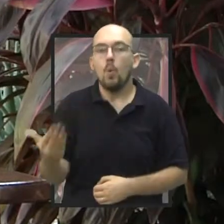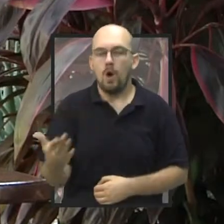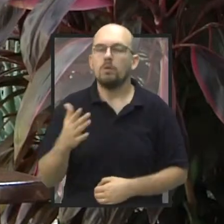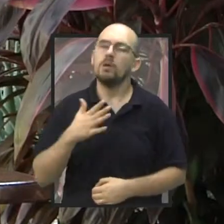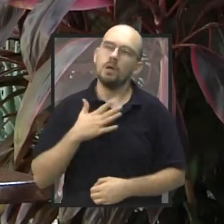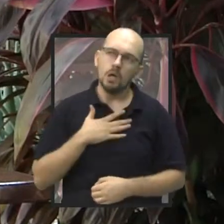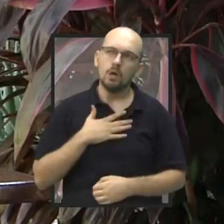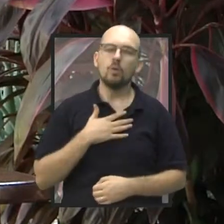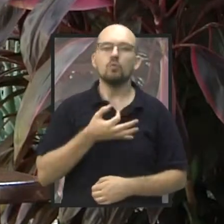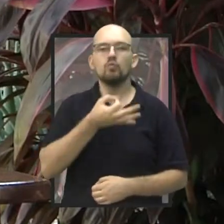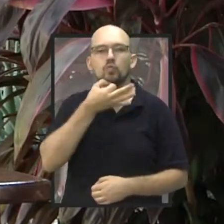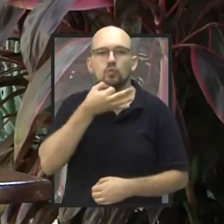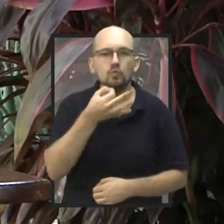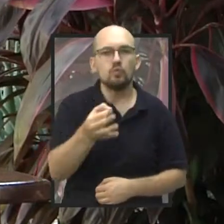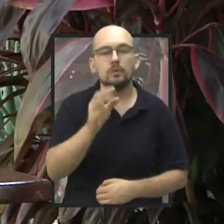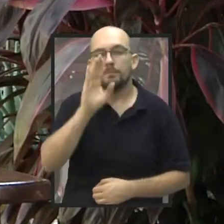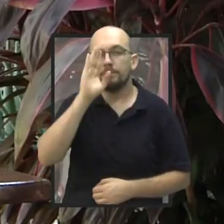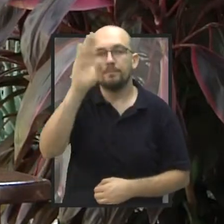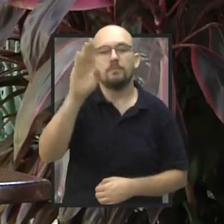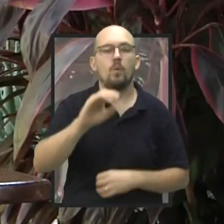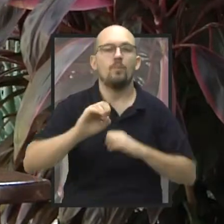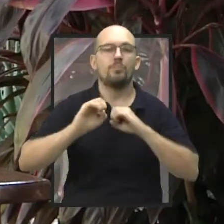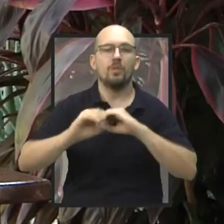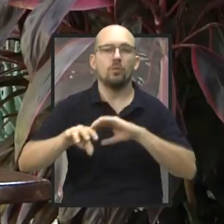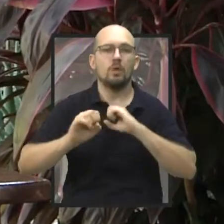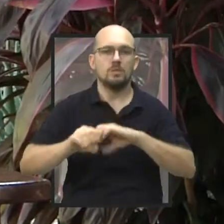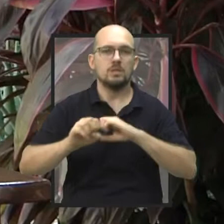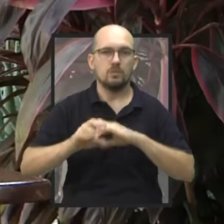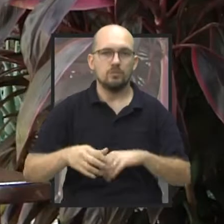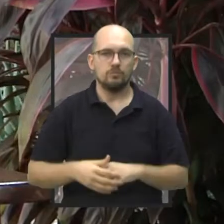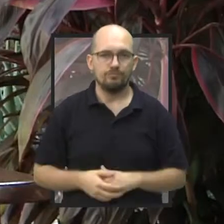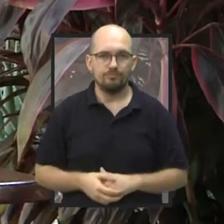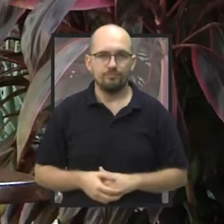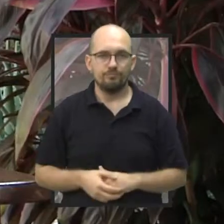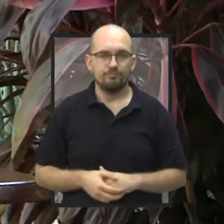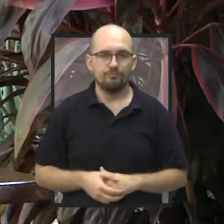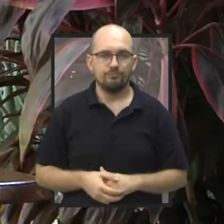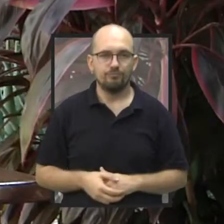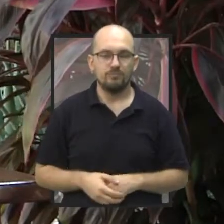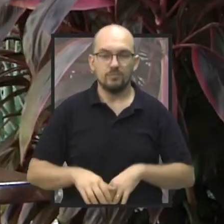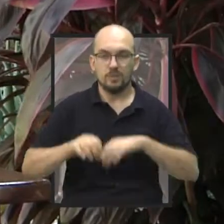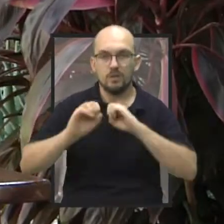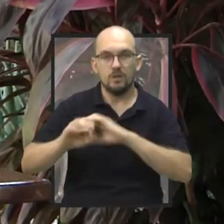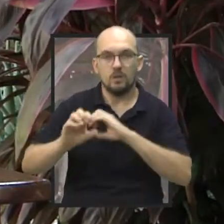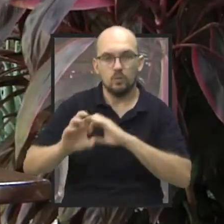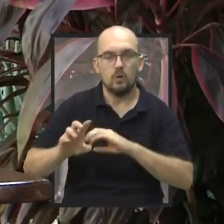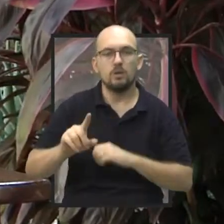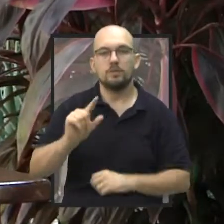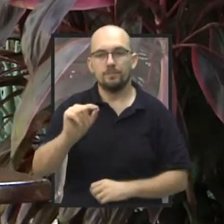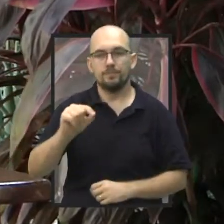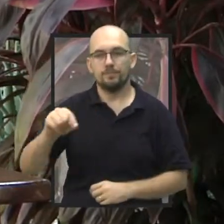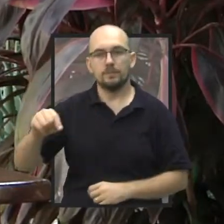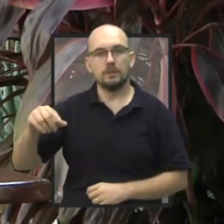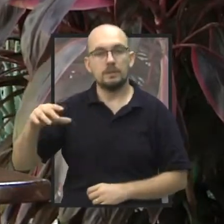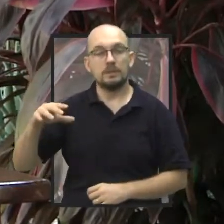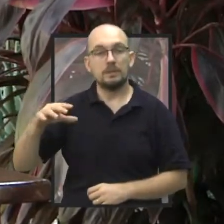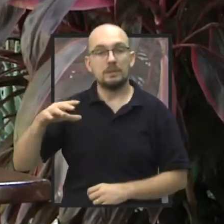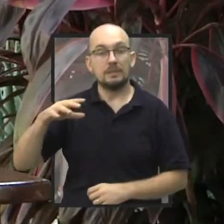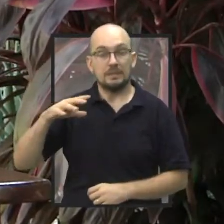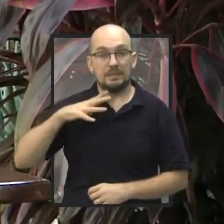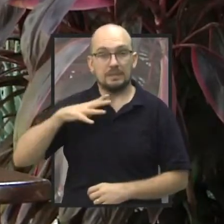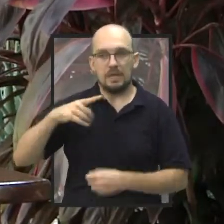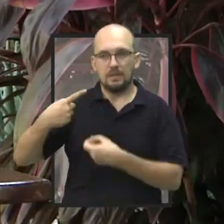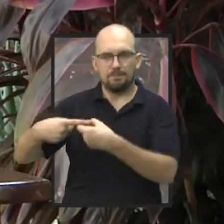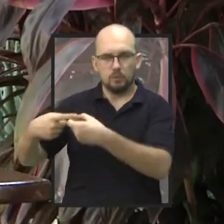Eu sugeriria a educação. A educação, o município tem um